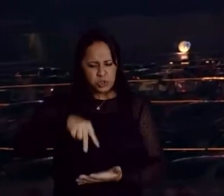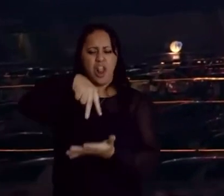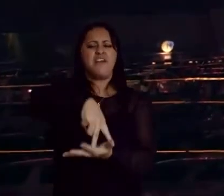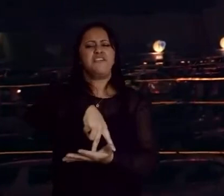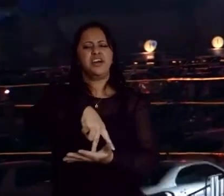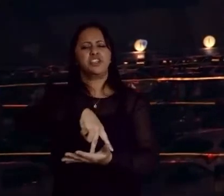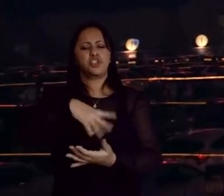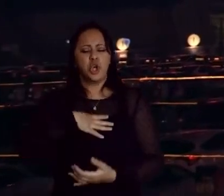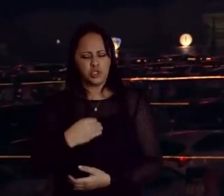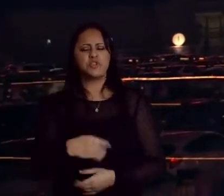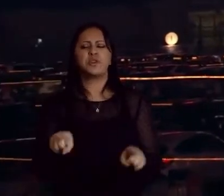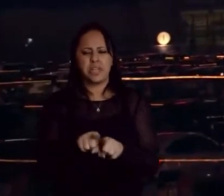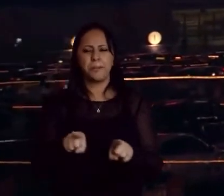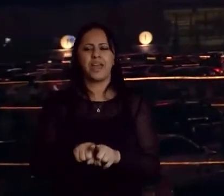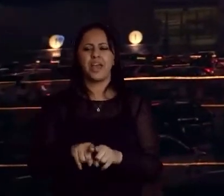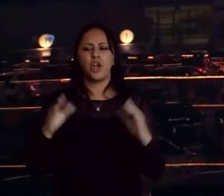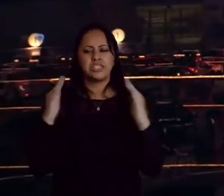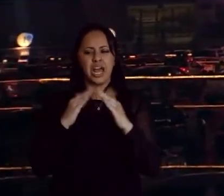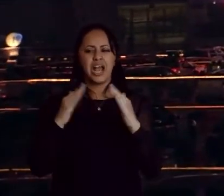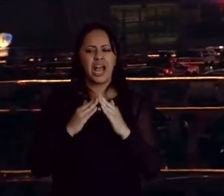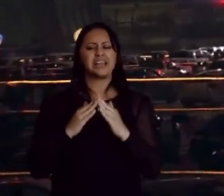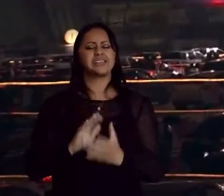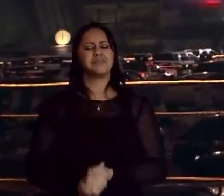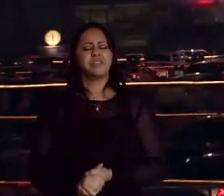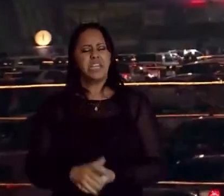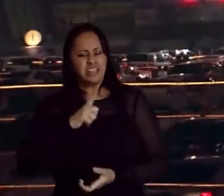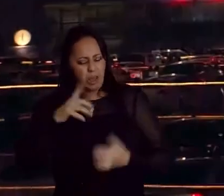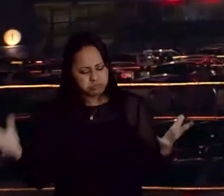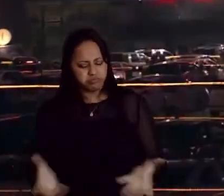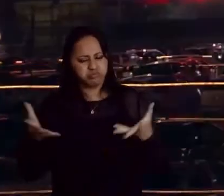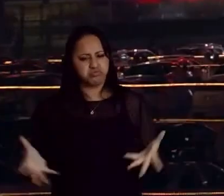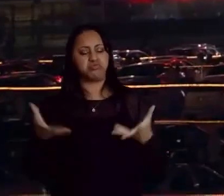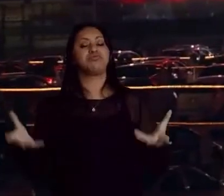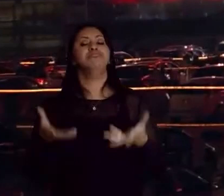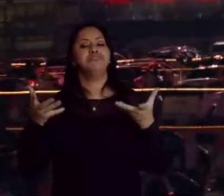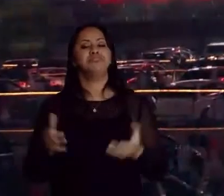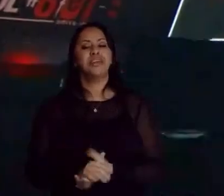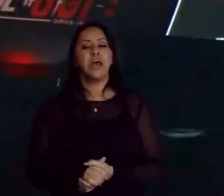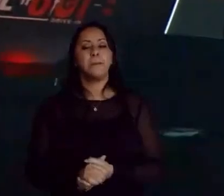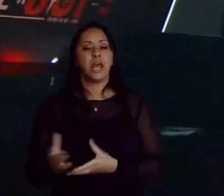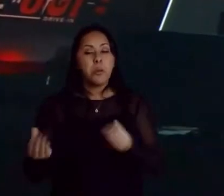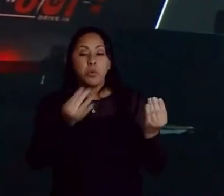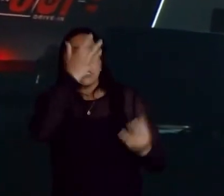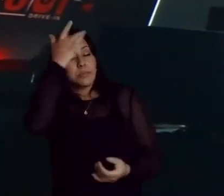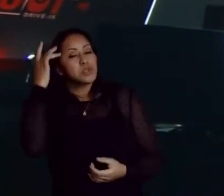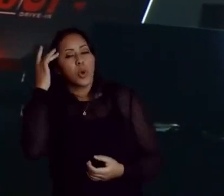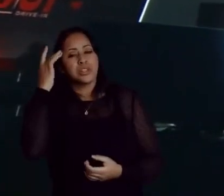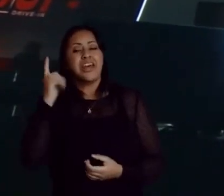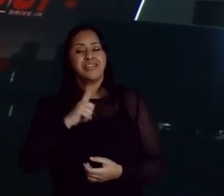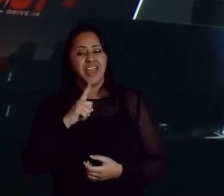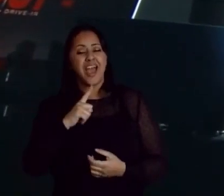levante, levante os nossos filhos, a nossa casa, que haja abundância, para que mais eventos como esse